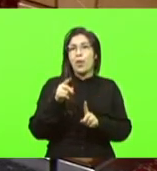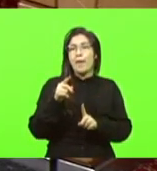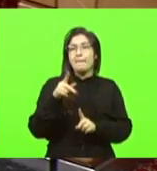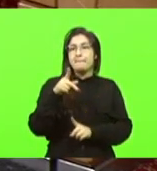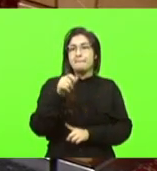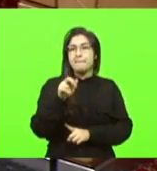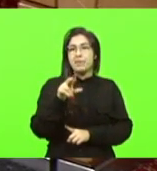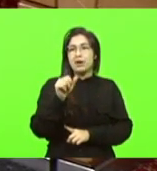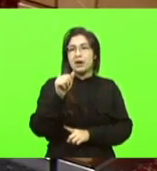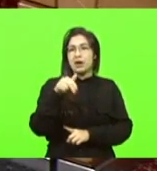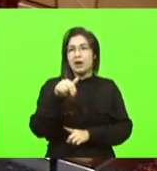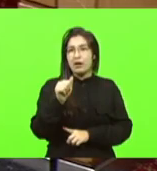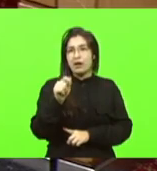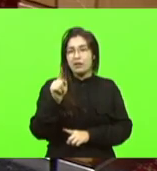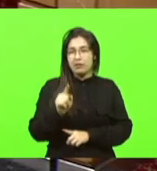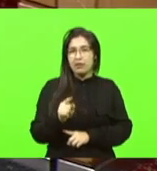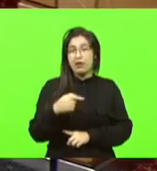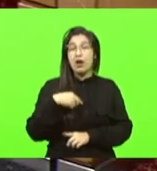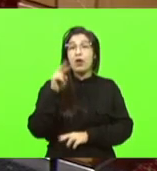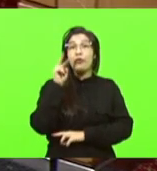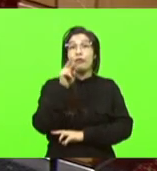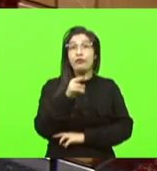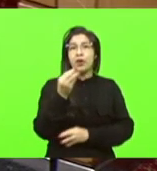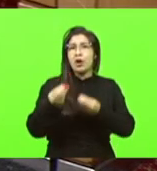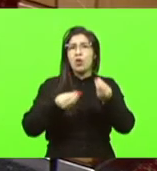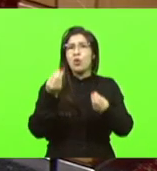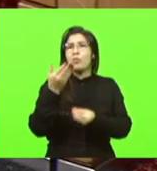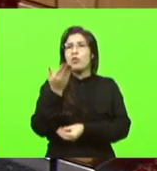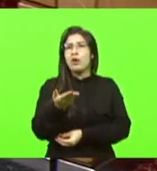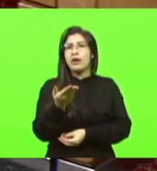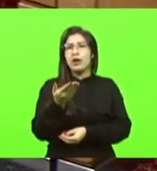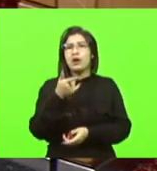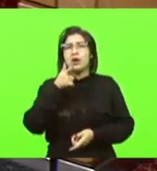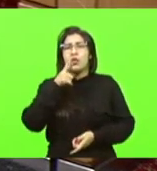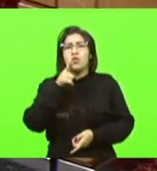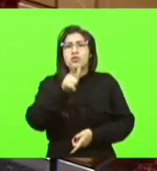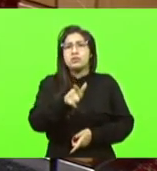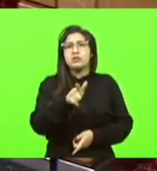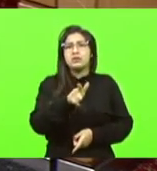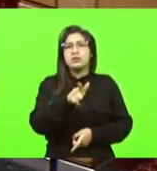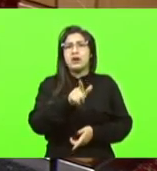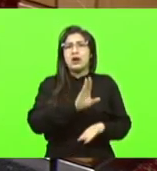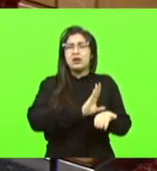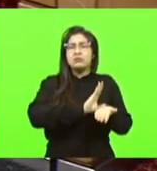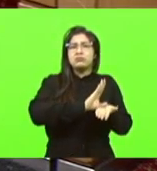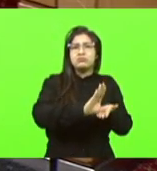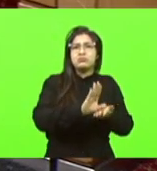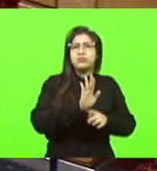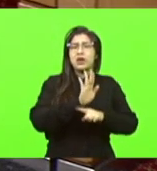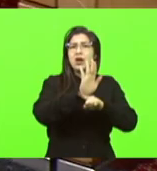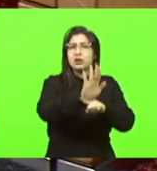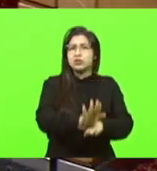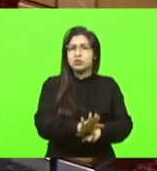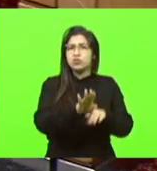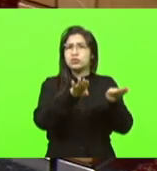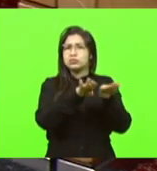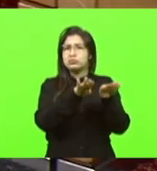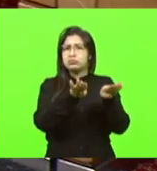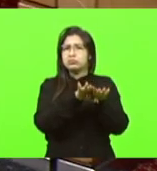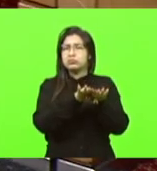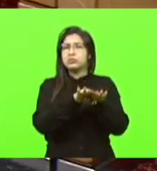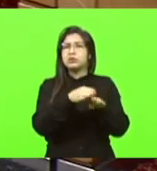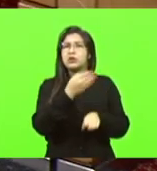eu fui atrás saber de onde que o Paraná tinha arrumado recursos para manter a integralidade e paridade dos seus policiais